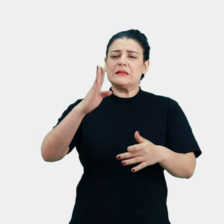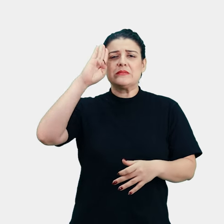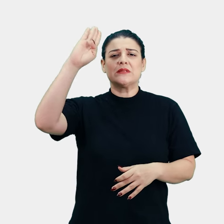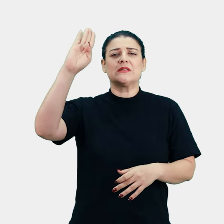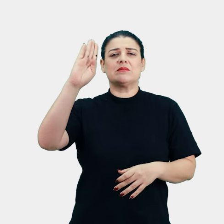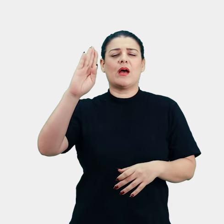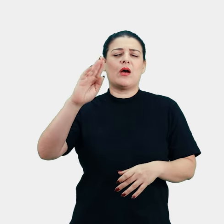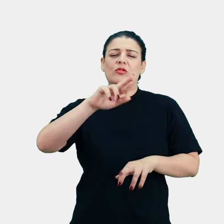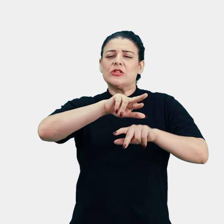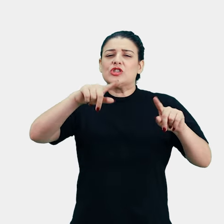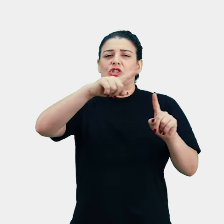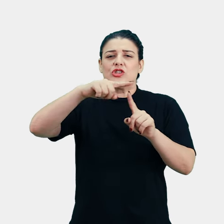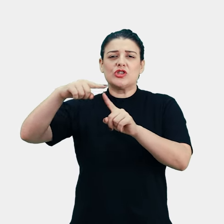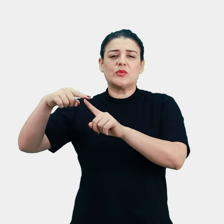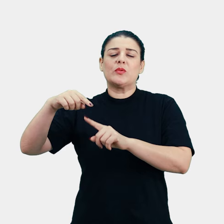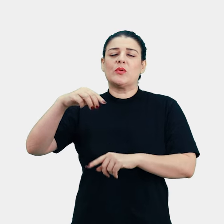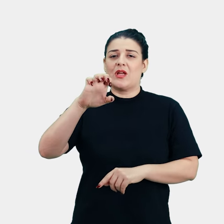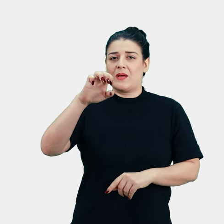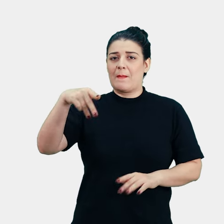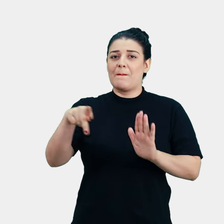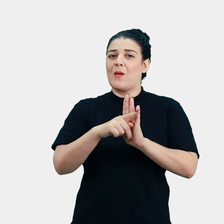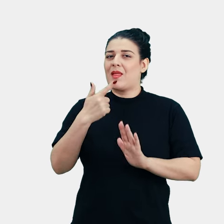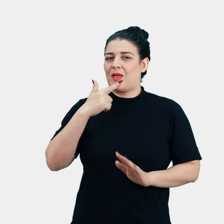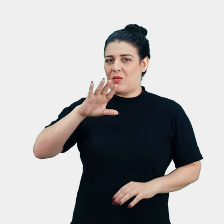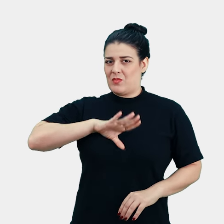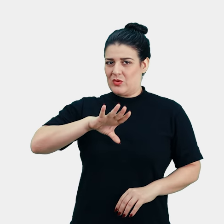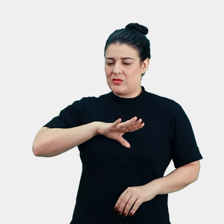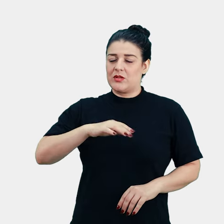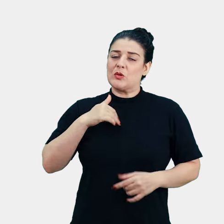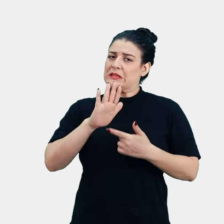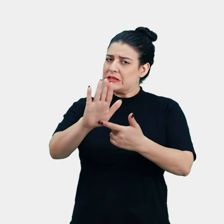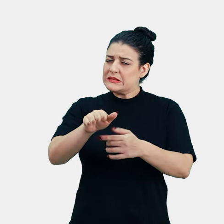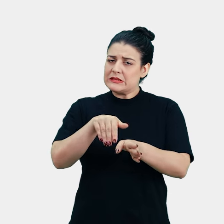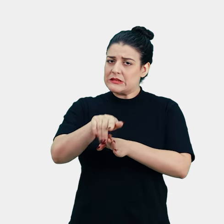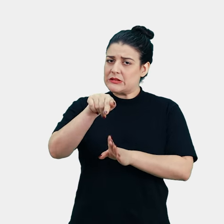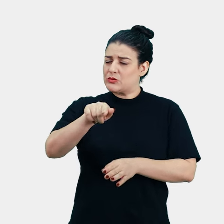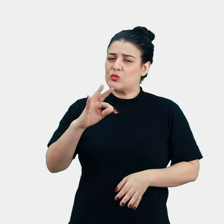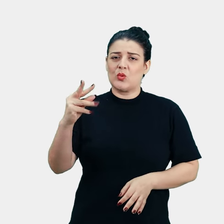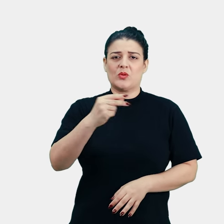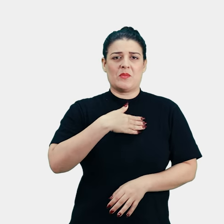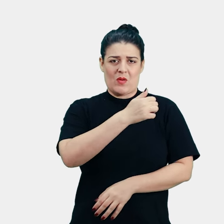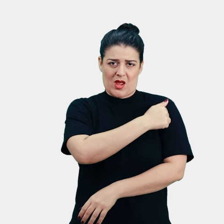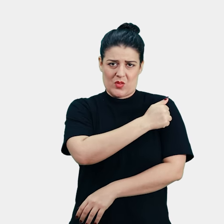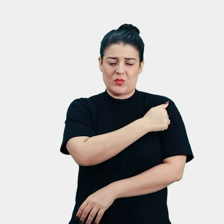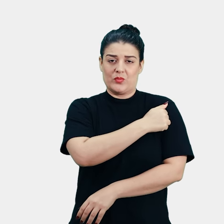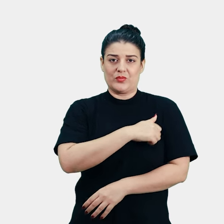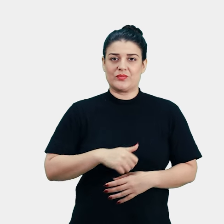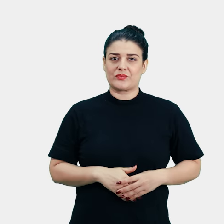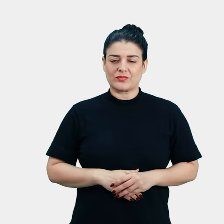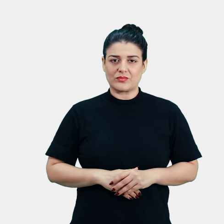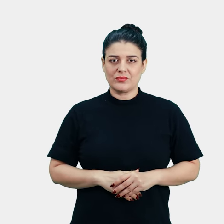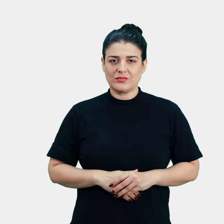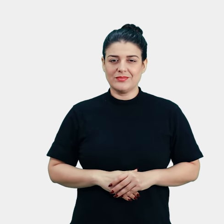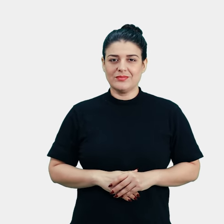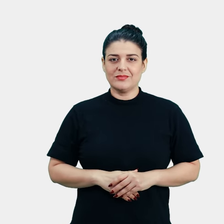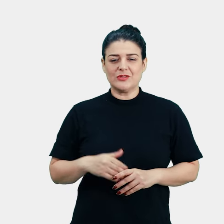nomenclaturas de espectrometria de massa em língua portuguesa. Eu sempre indico esse artigo para os meus alunos, tá?